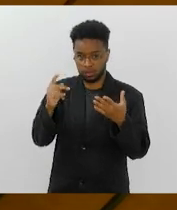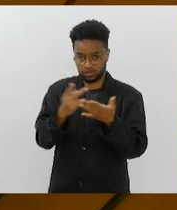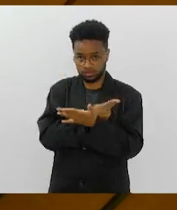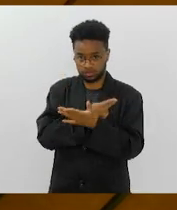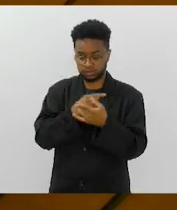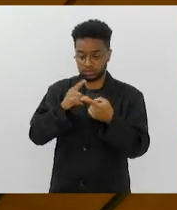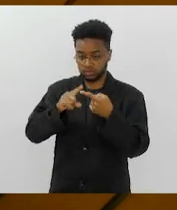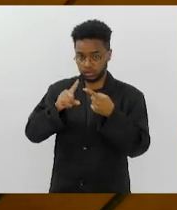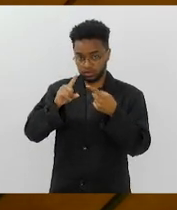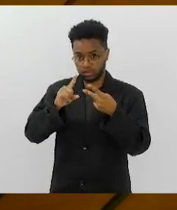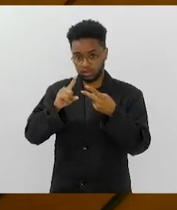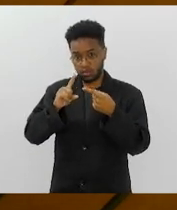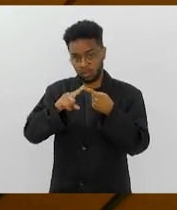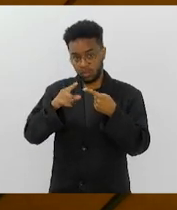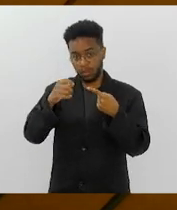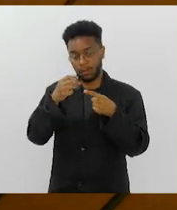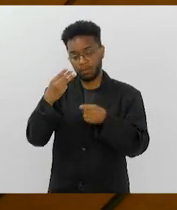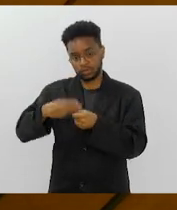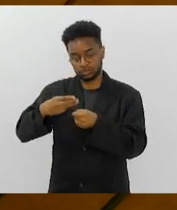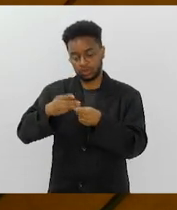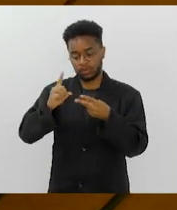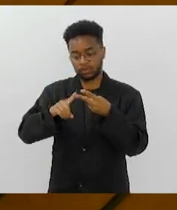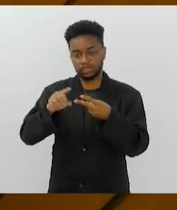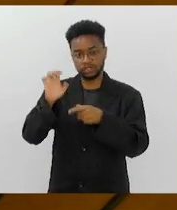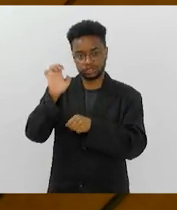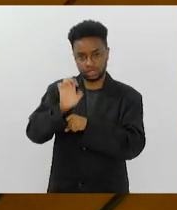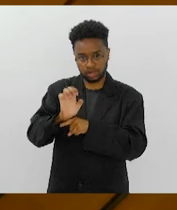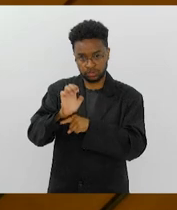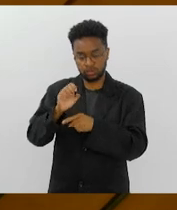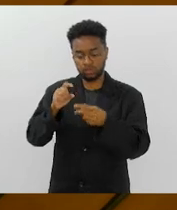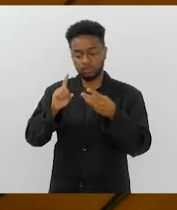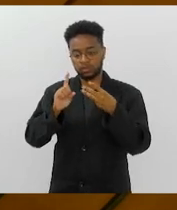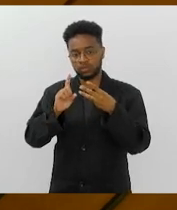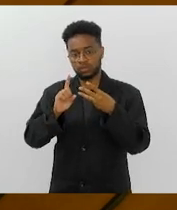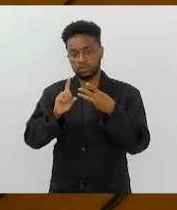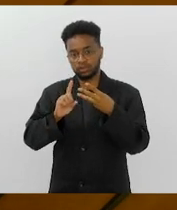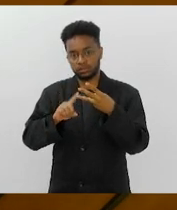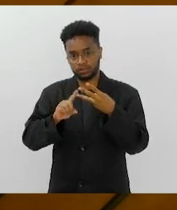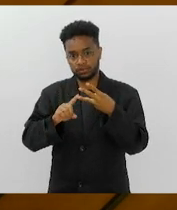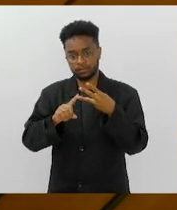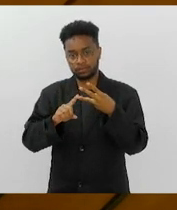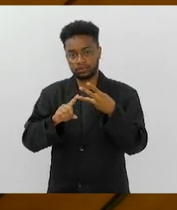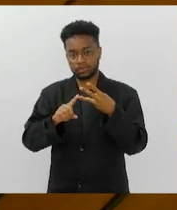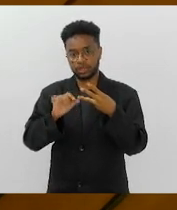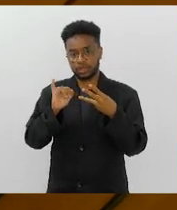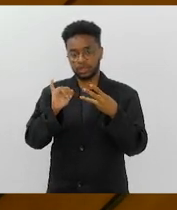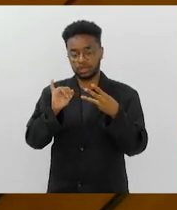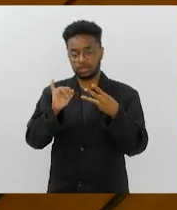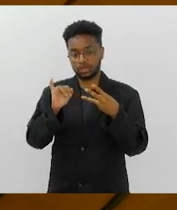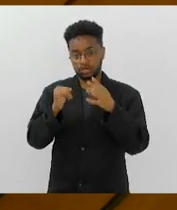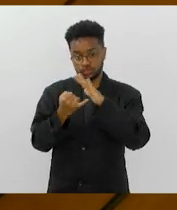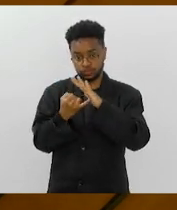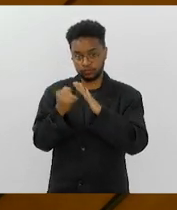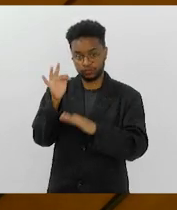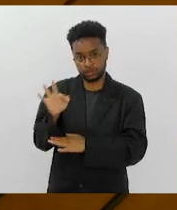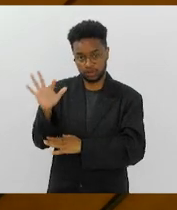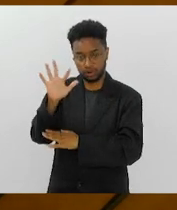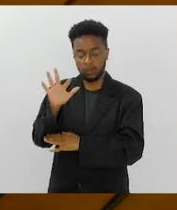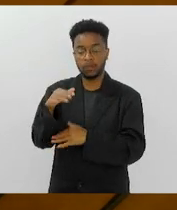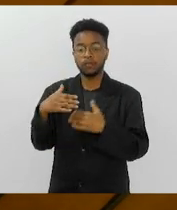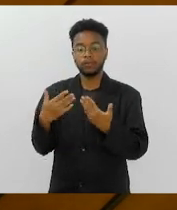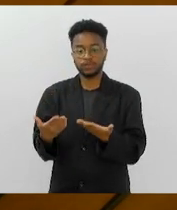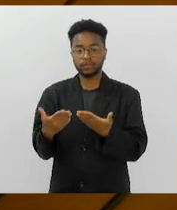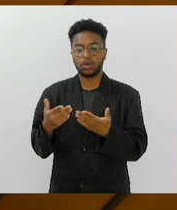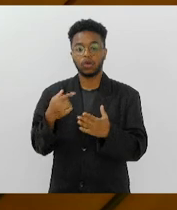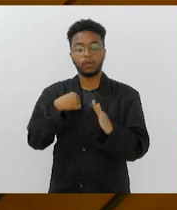um na rede municipal, um na rede estadual, que é numa escola no município próximo, e um no IFES. Aí vem a pergunta também para a parte da Polícia